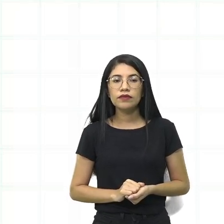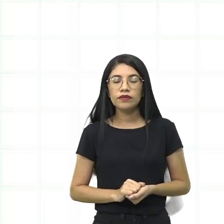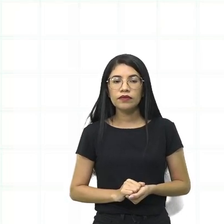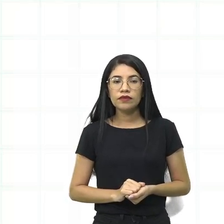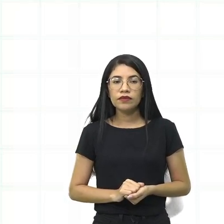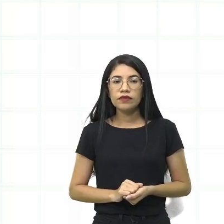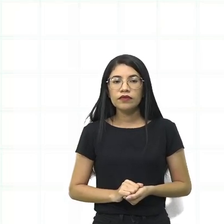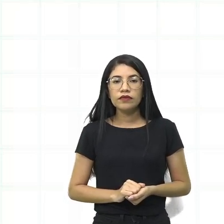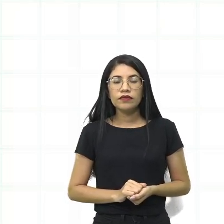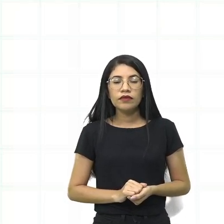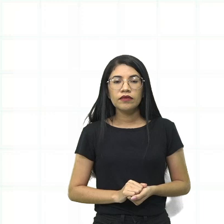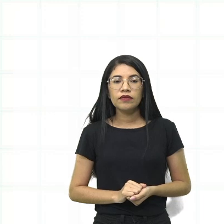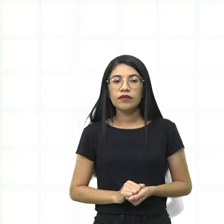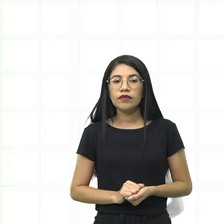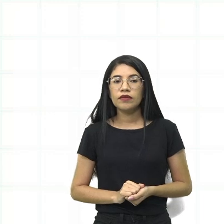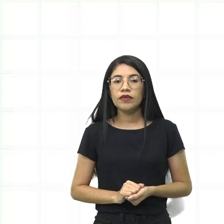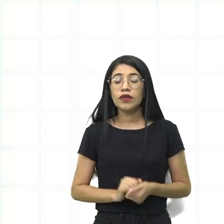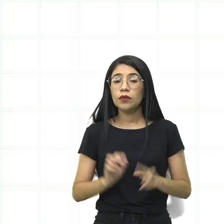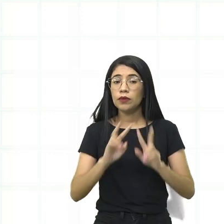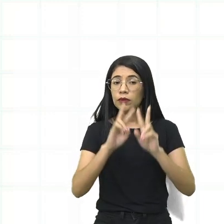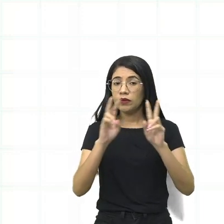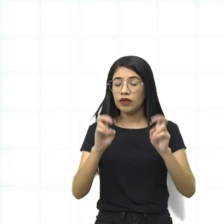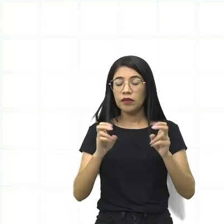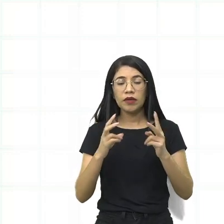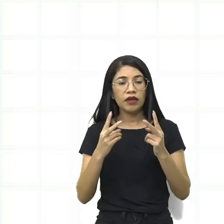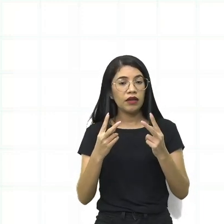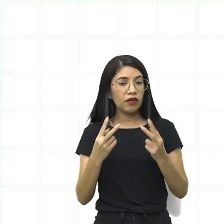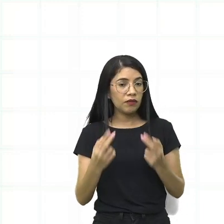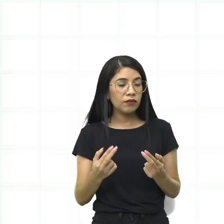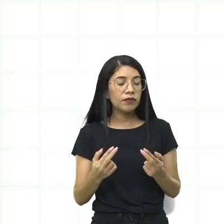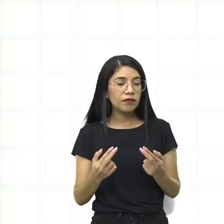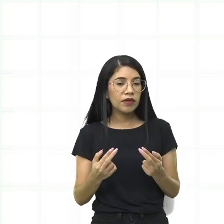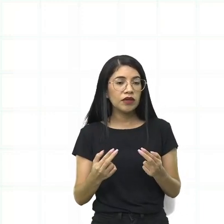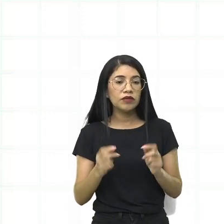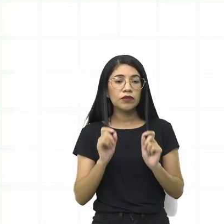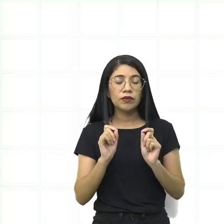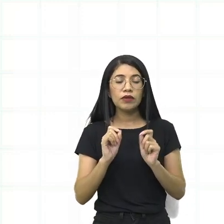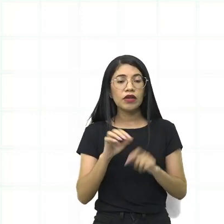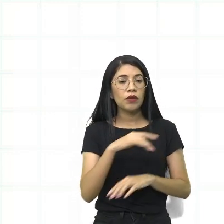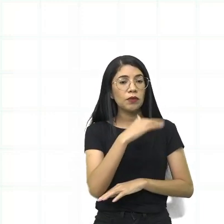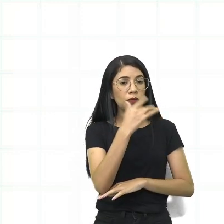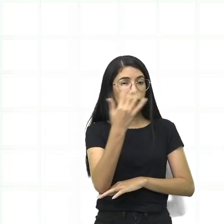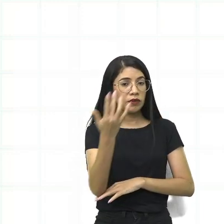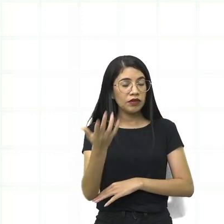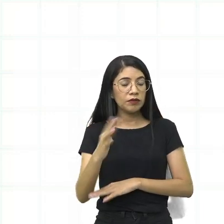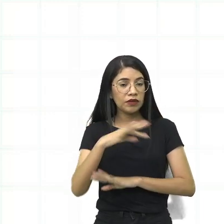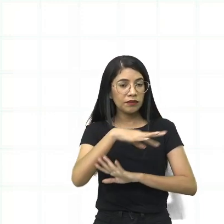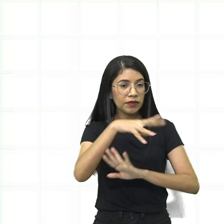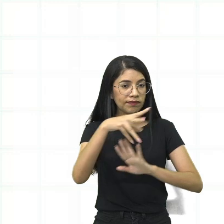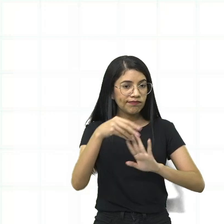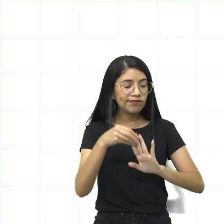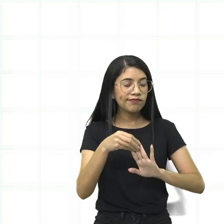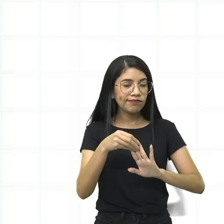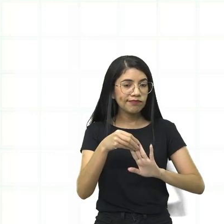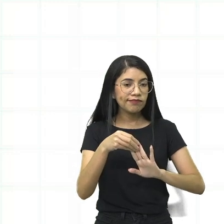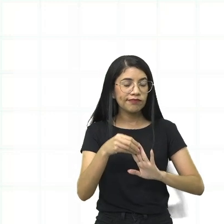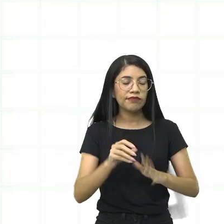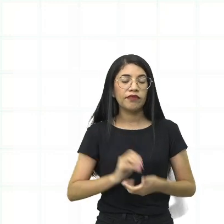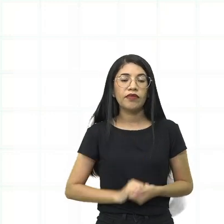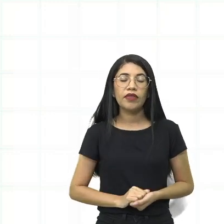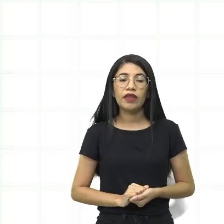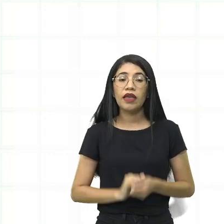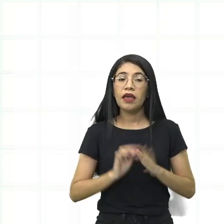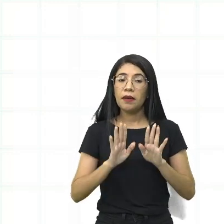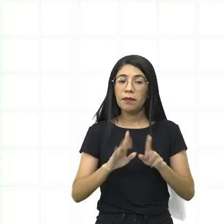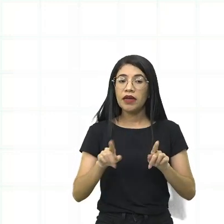o mesmo assunto, tá falando da mesma coisa aqui, que é o quê? O desmatamento na Amazônia. Só que eu